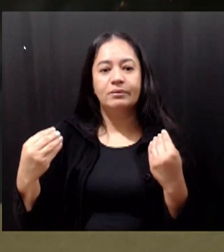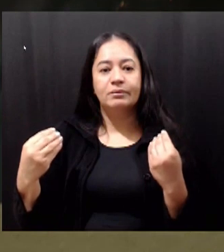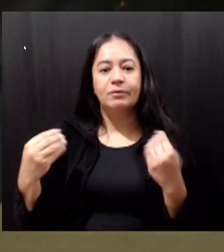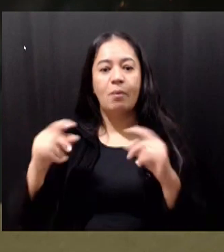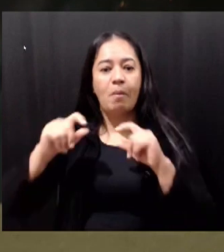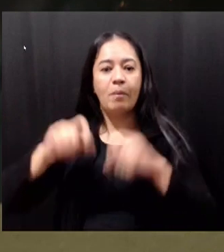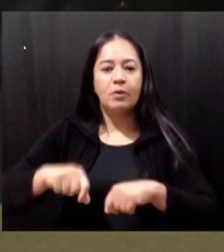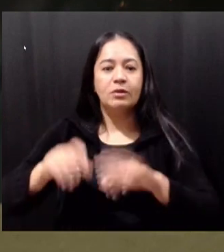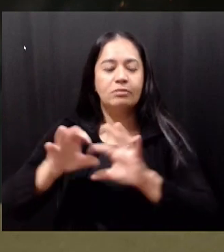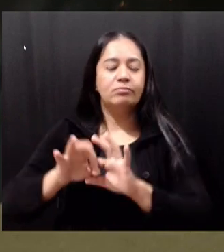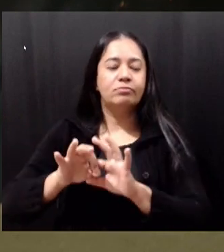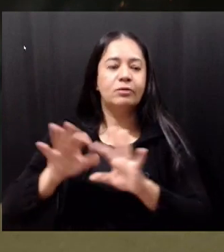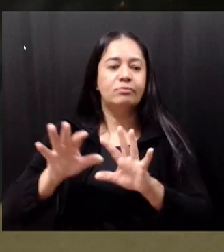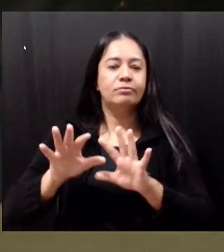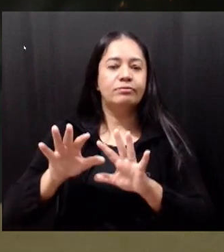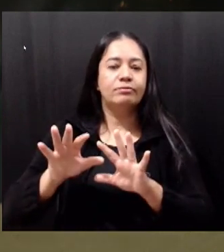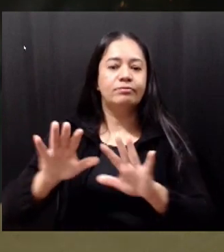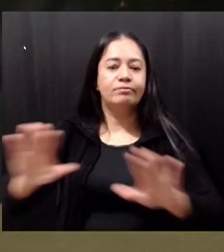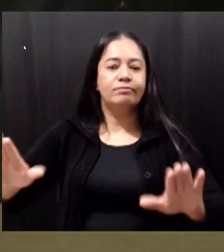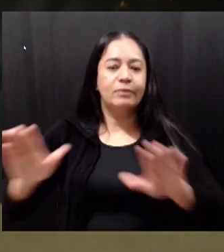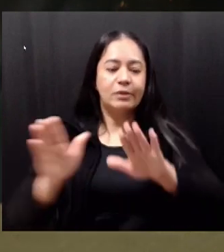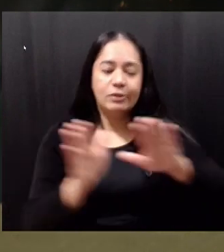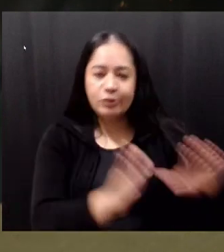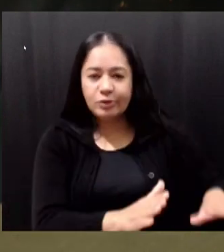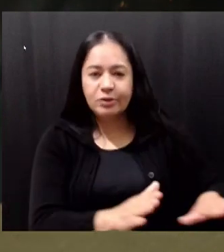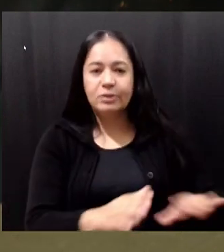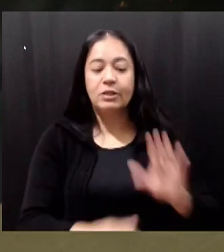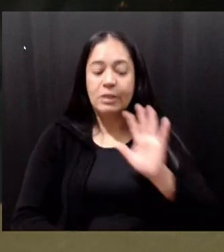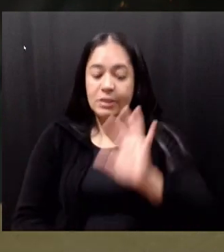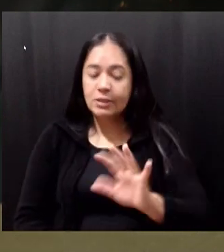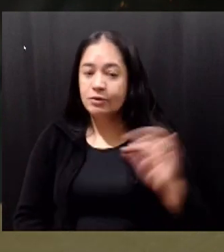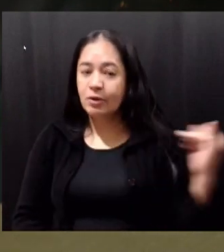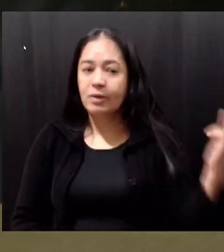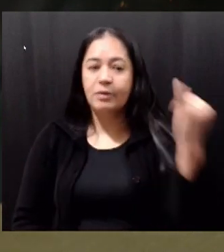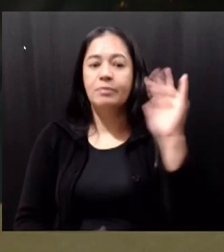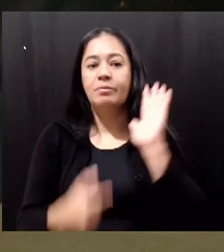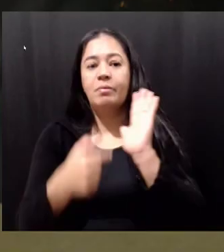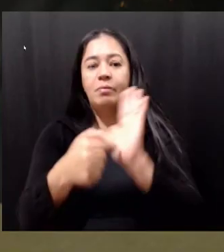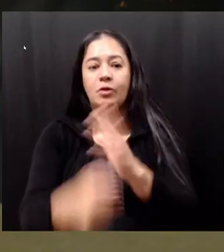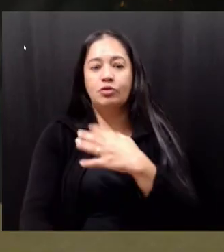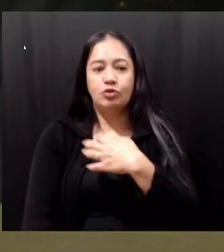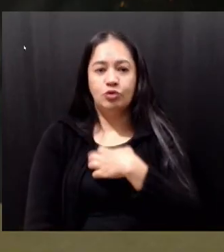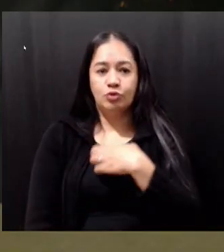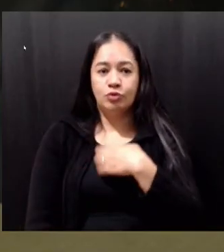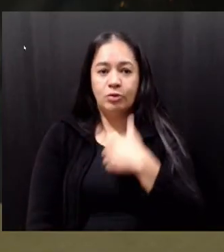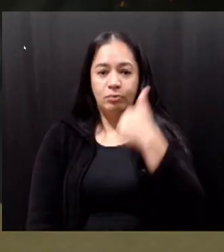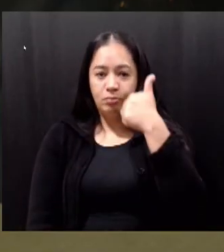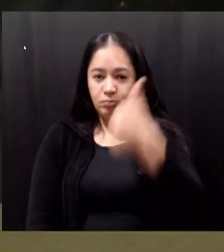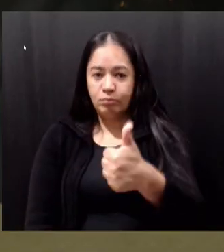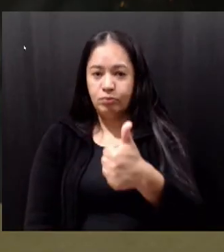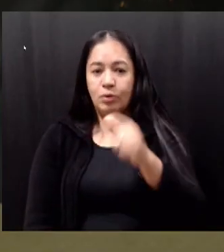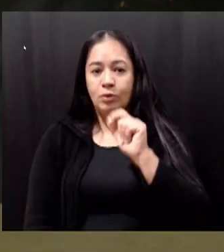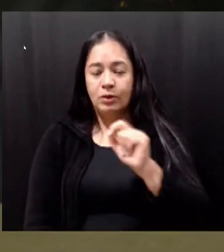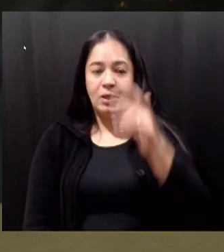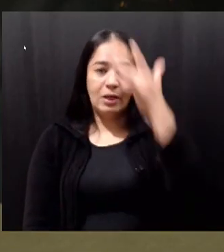desconexão. Isso é importante e sinaliza de forma positiva que as pessoas